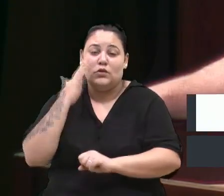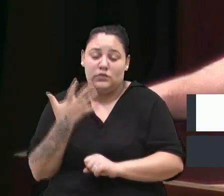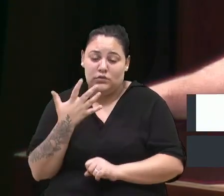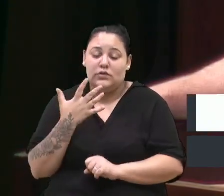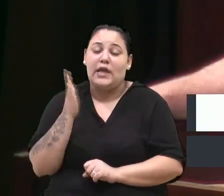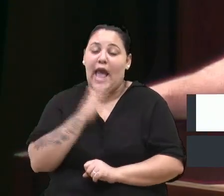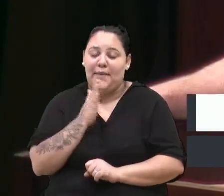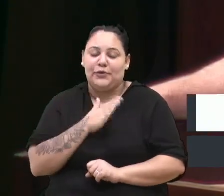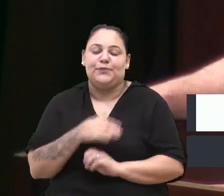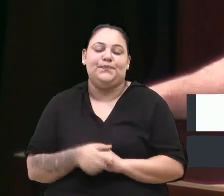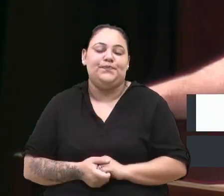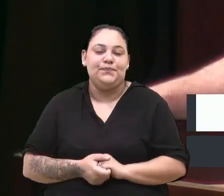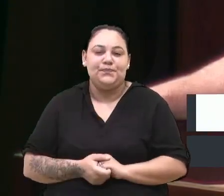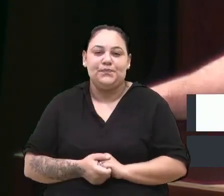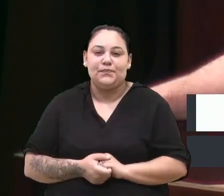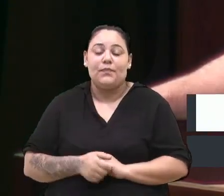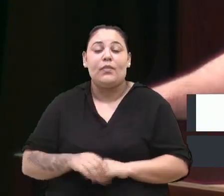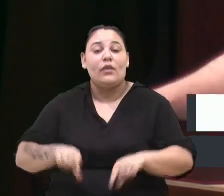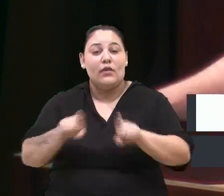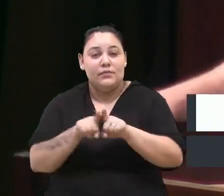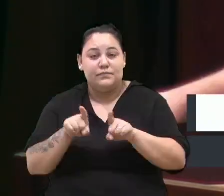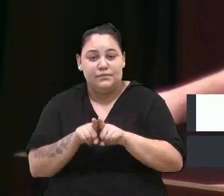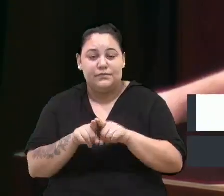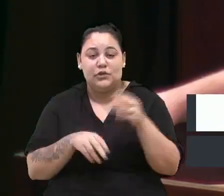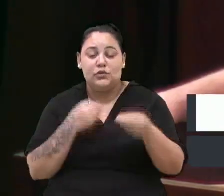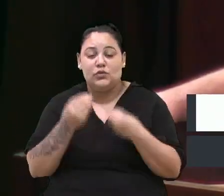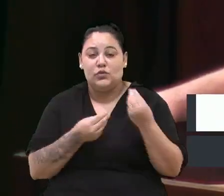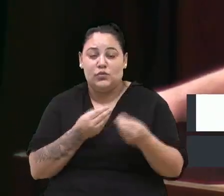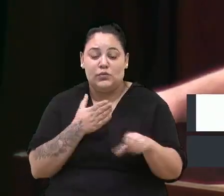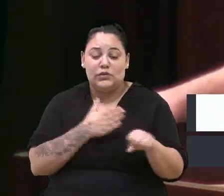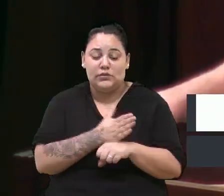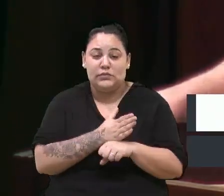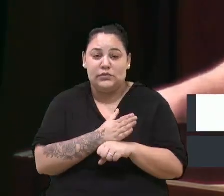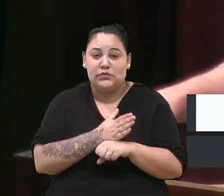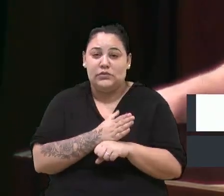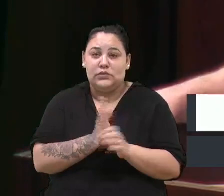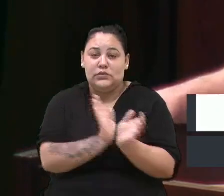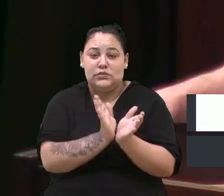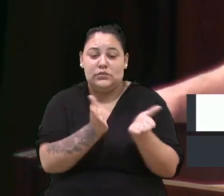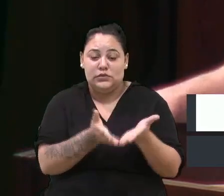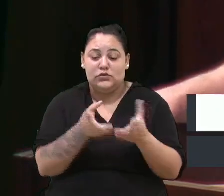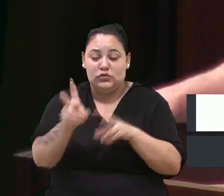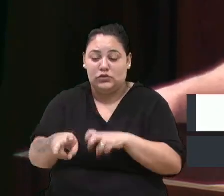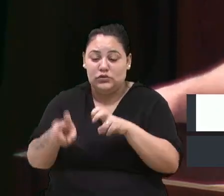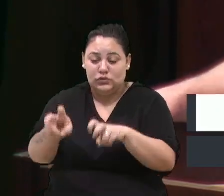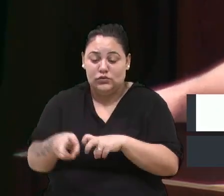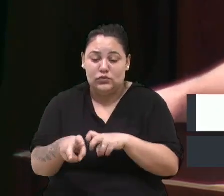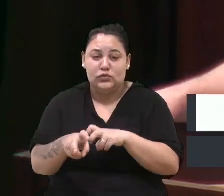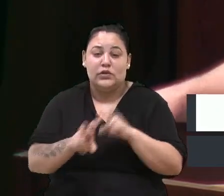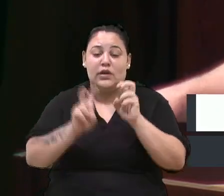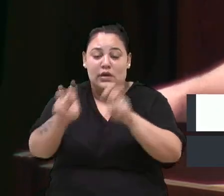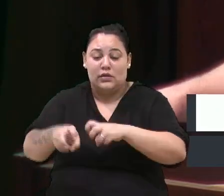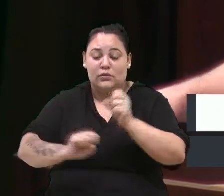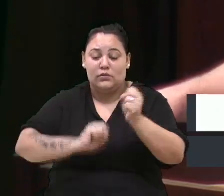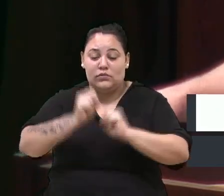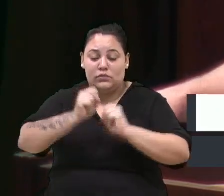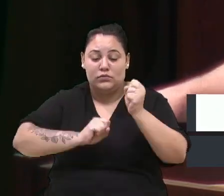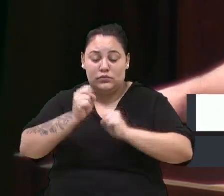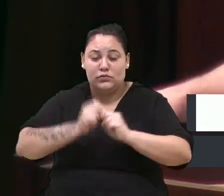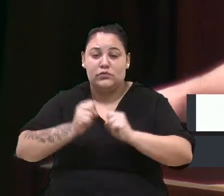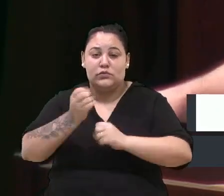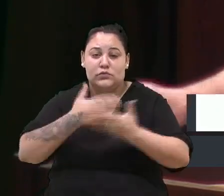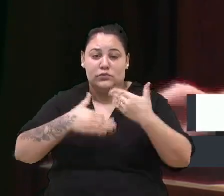breve. Também, como membro da Comissão de Agricultura, Agroindústria, Pecuária e